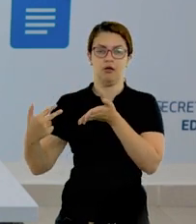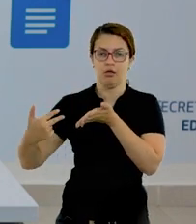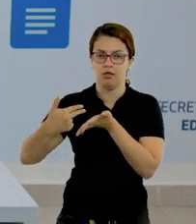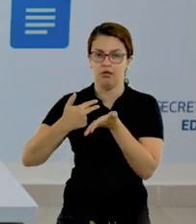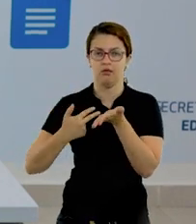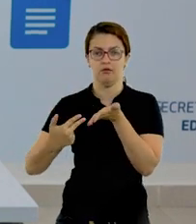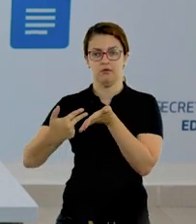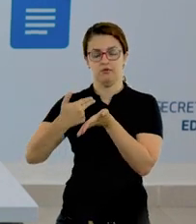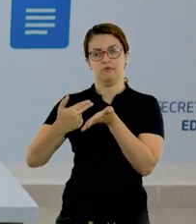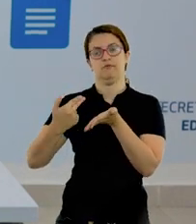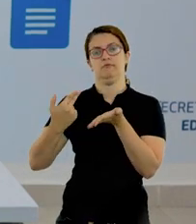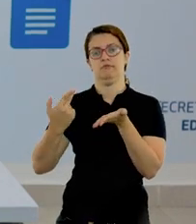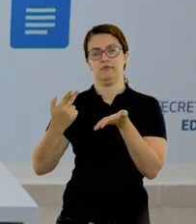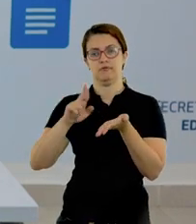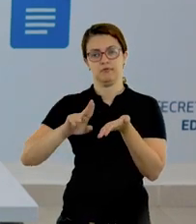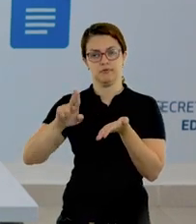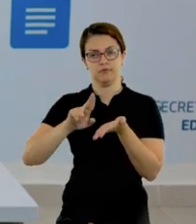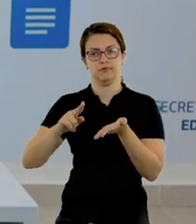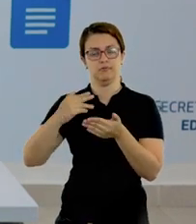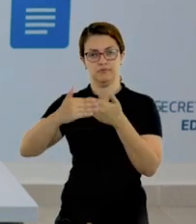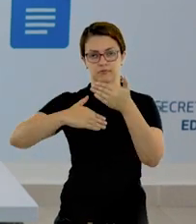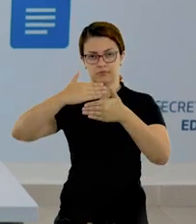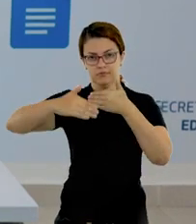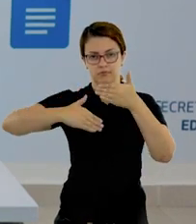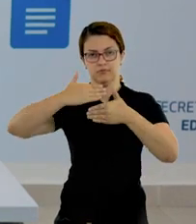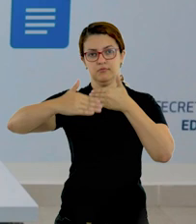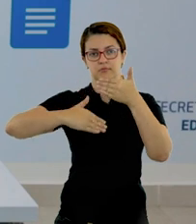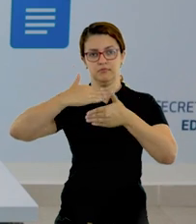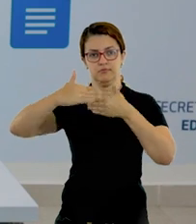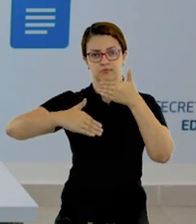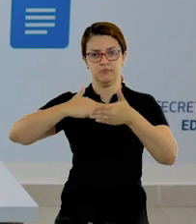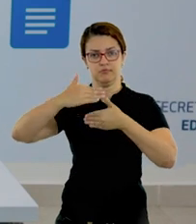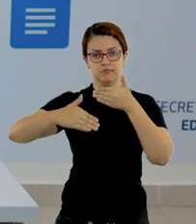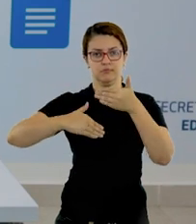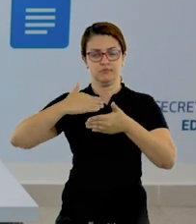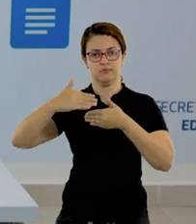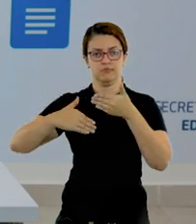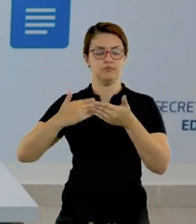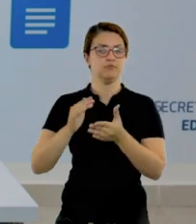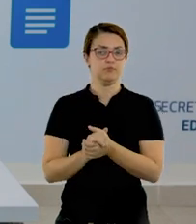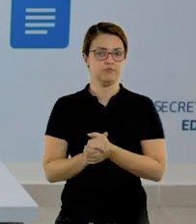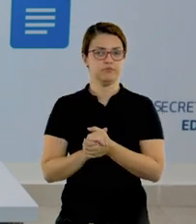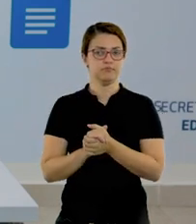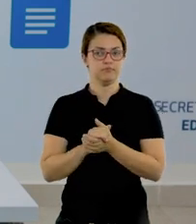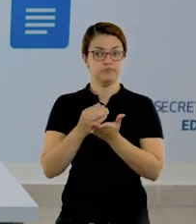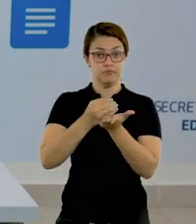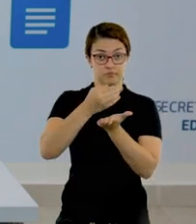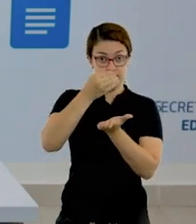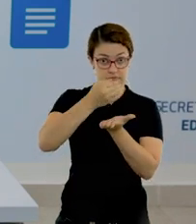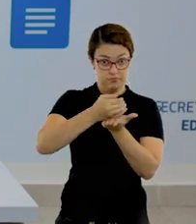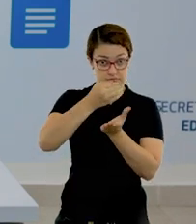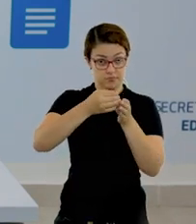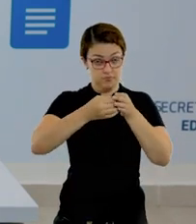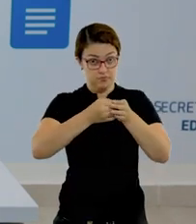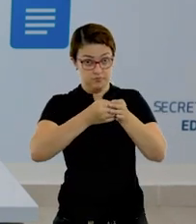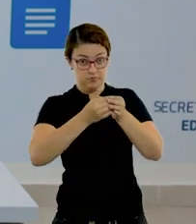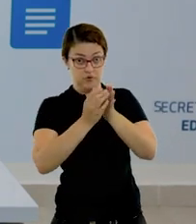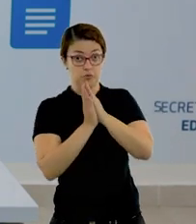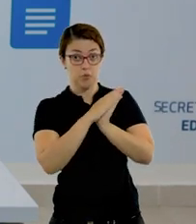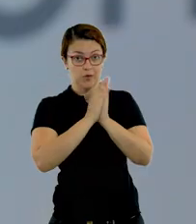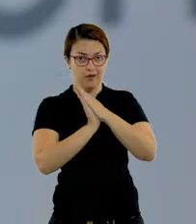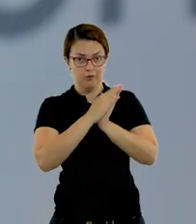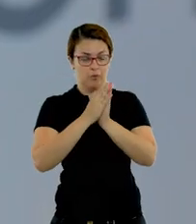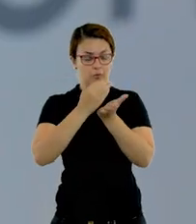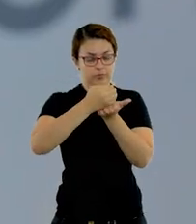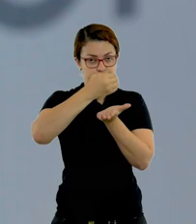alguns materiais, principalmente o rolo de papel, para a gente poder confeccionar o boneco, tá? O rolo de papel, eu criei um bonequinho, eu fiz